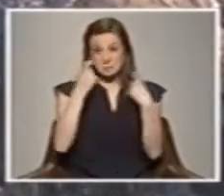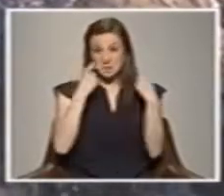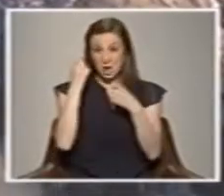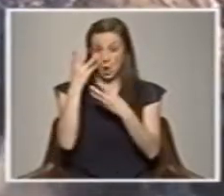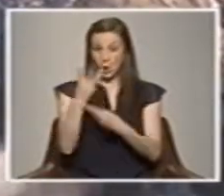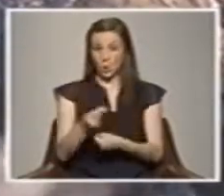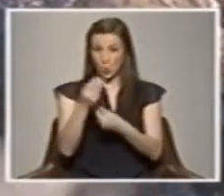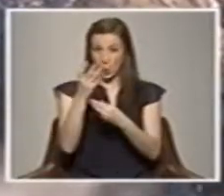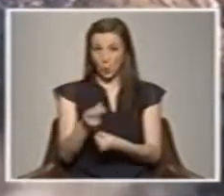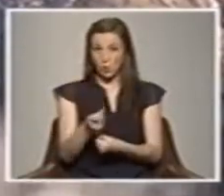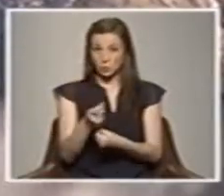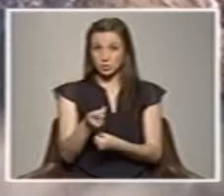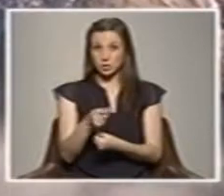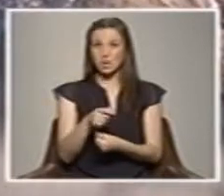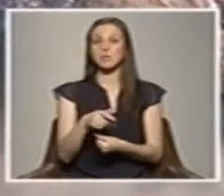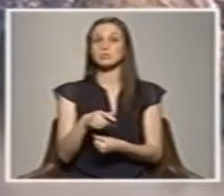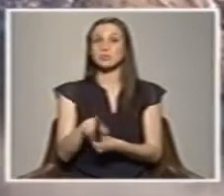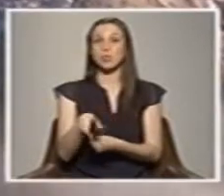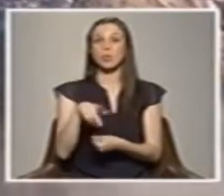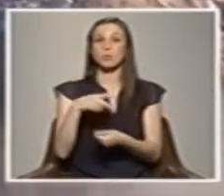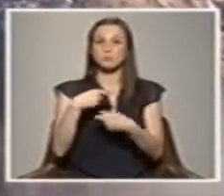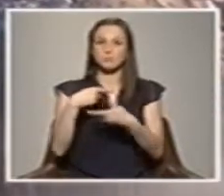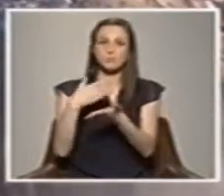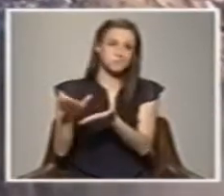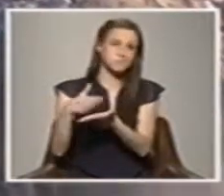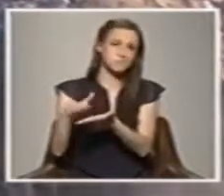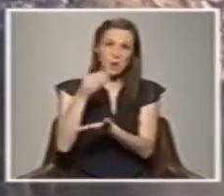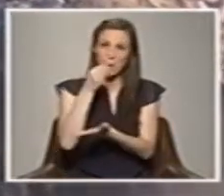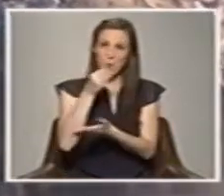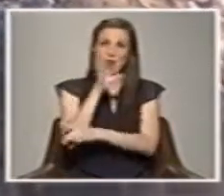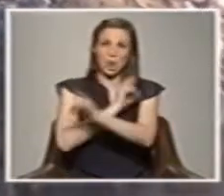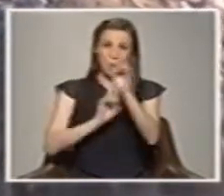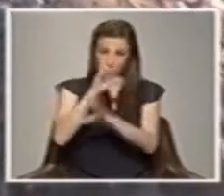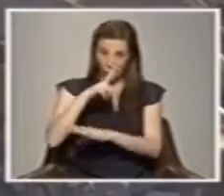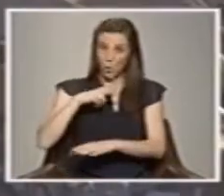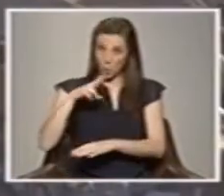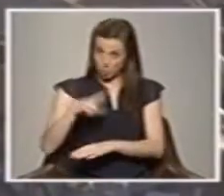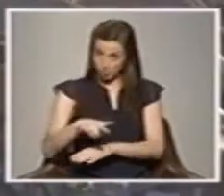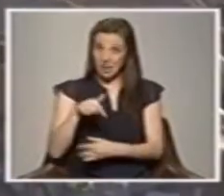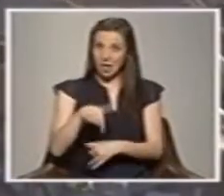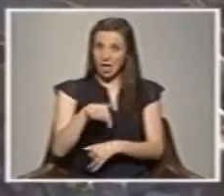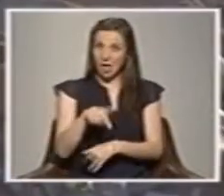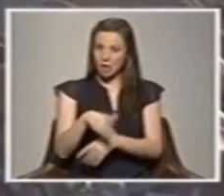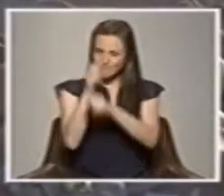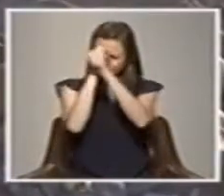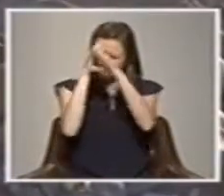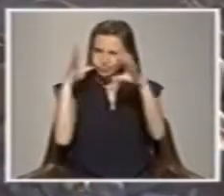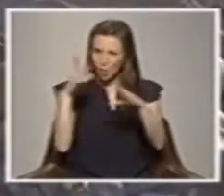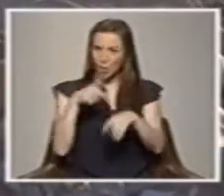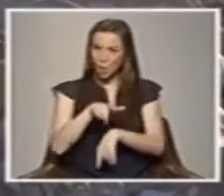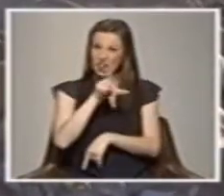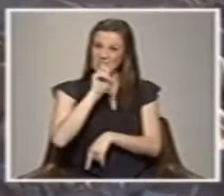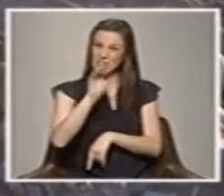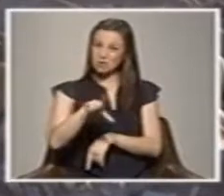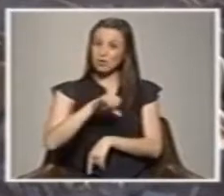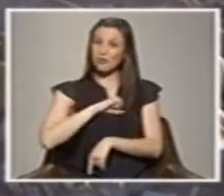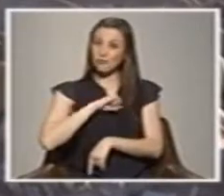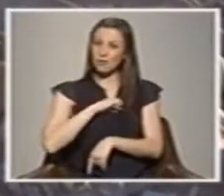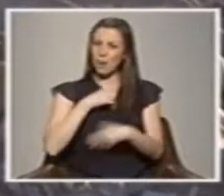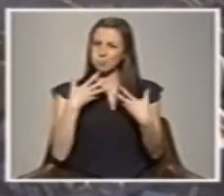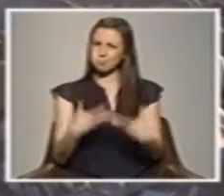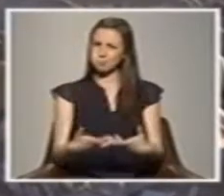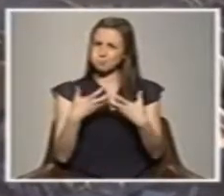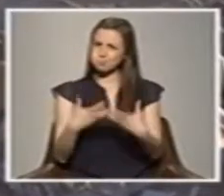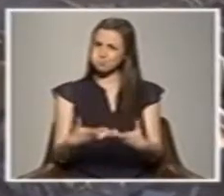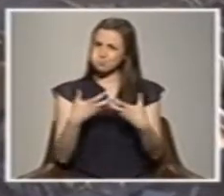aos números do desperdício português e europeu, rapidamente se conclui que o nosso saco do lixo está bem mais pesado do